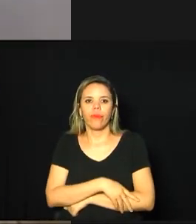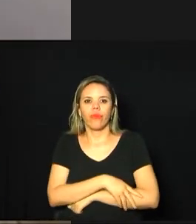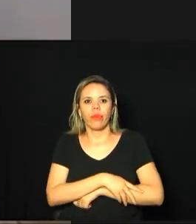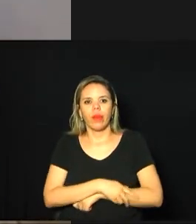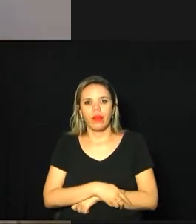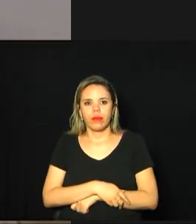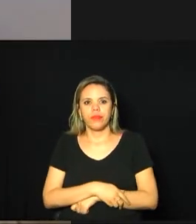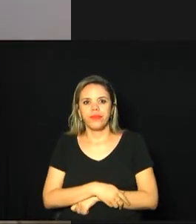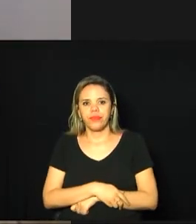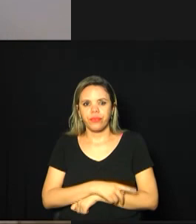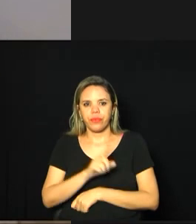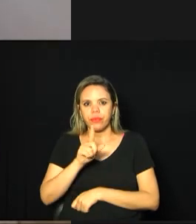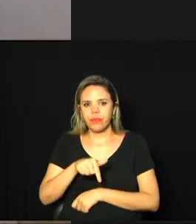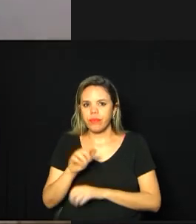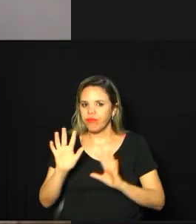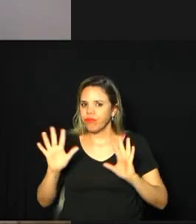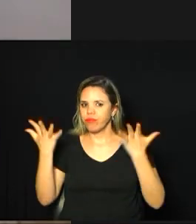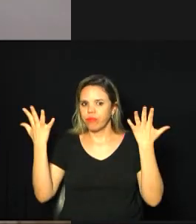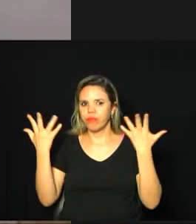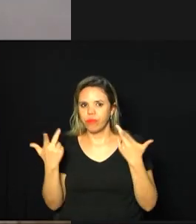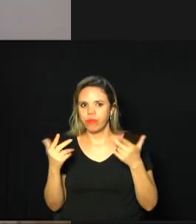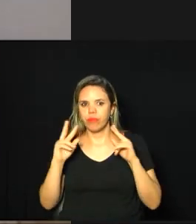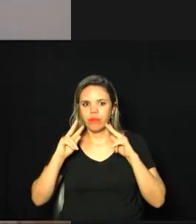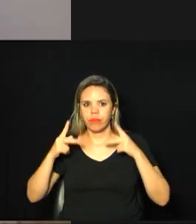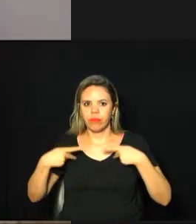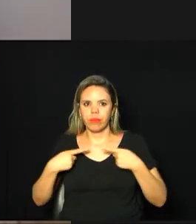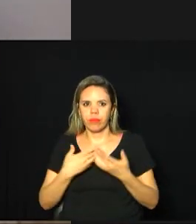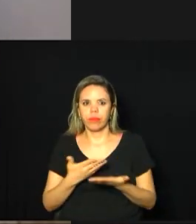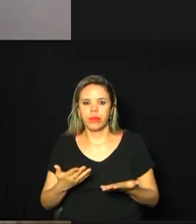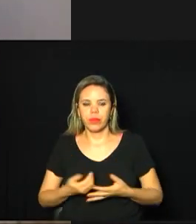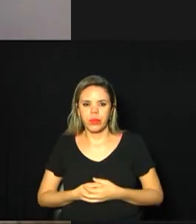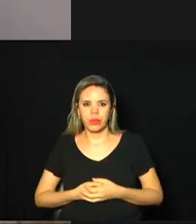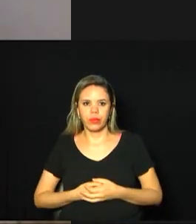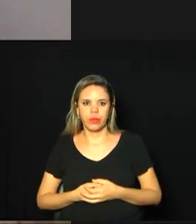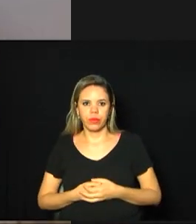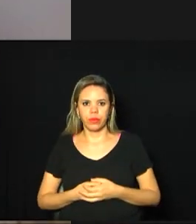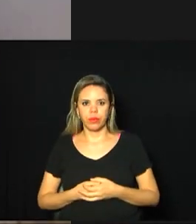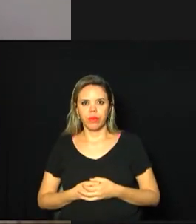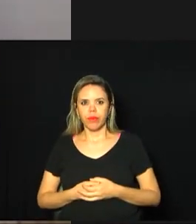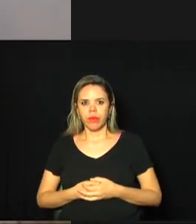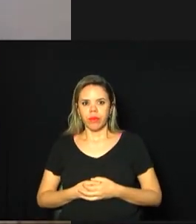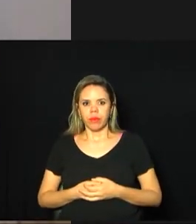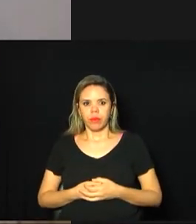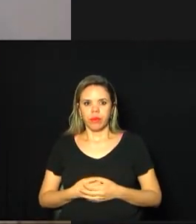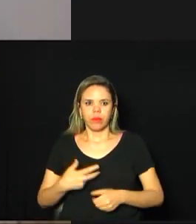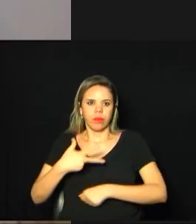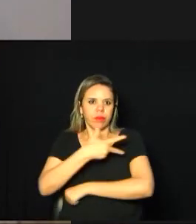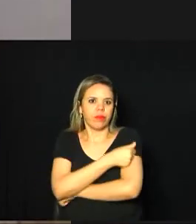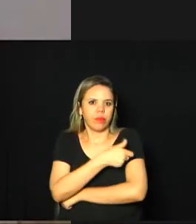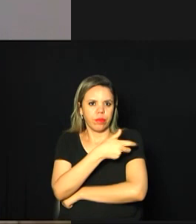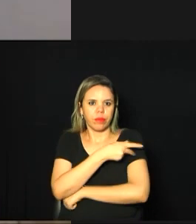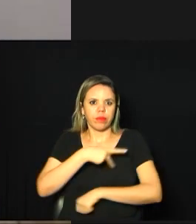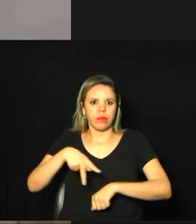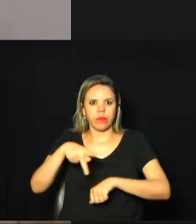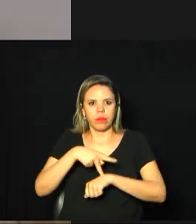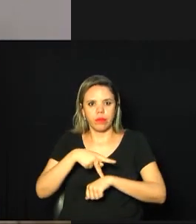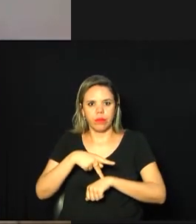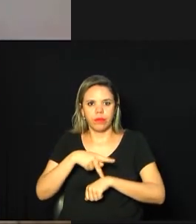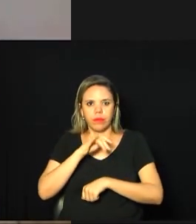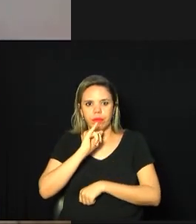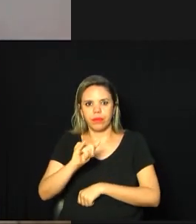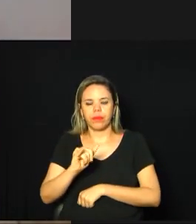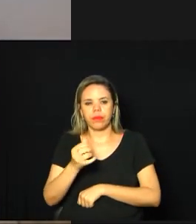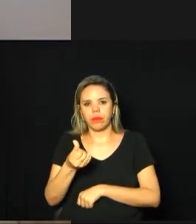Então isso é para ser comemorado como humanidade, né? A vacinação no país, como tu disseste, aqui